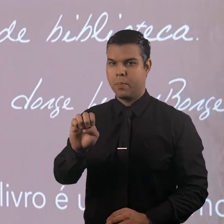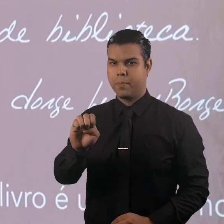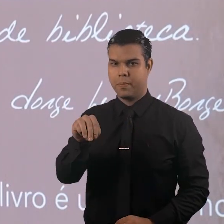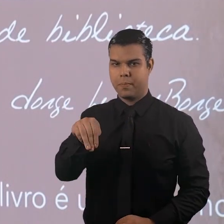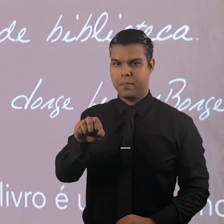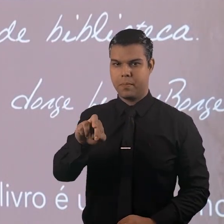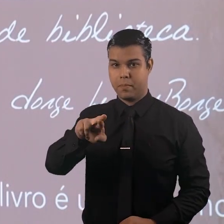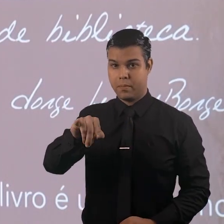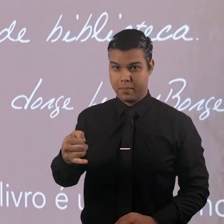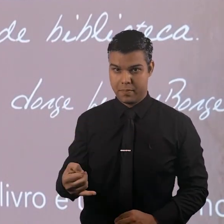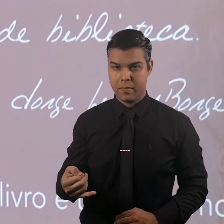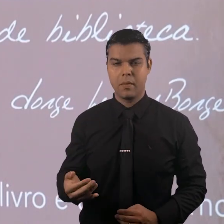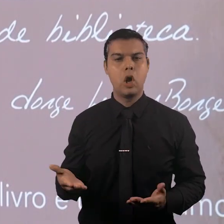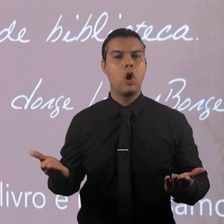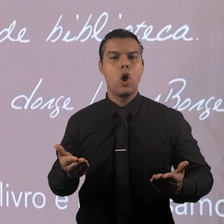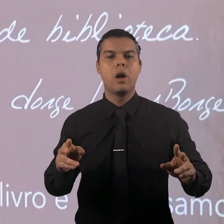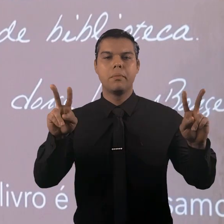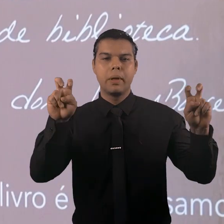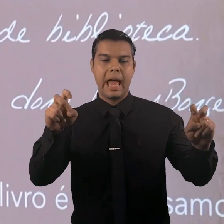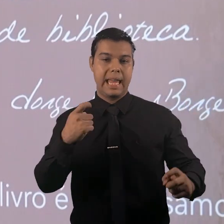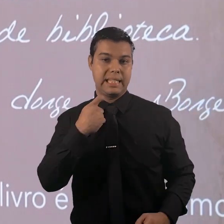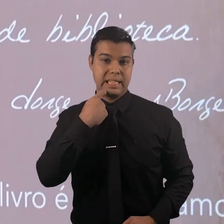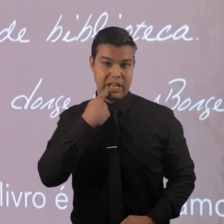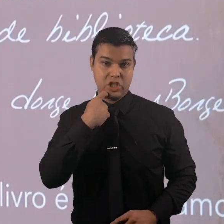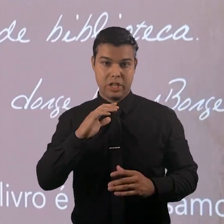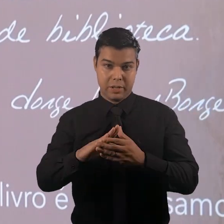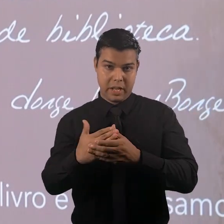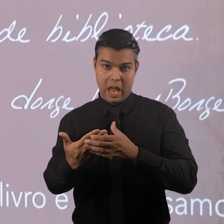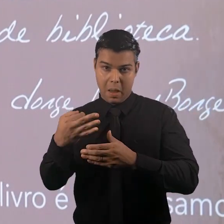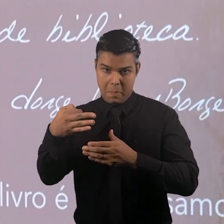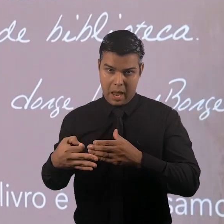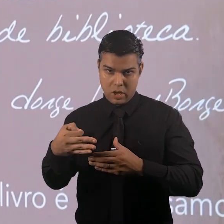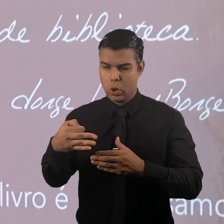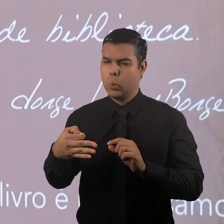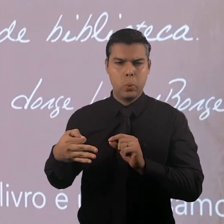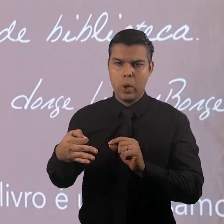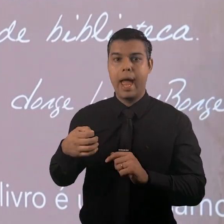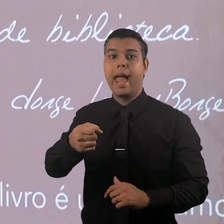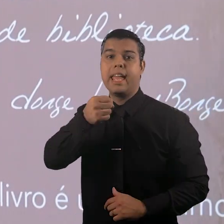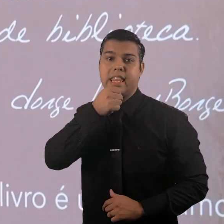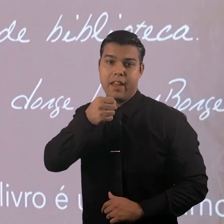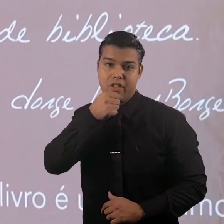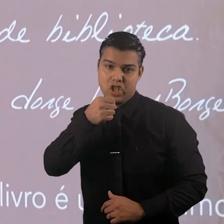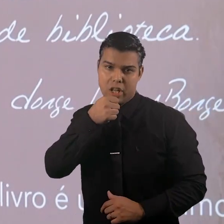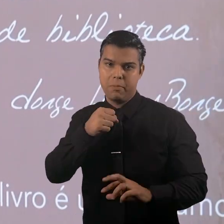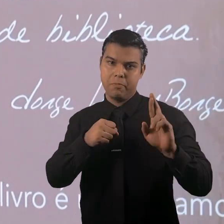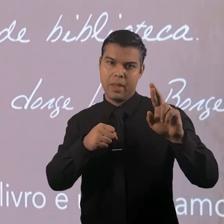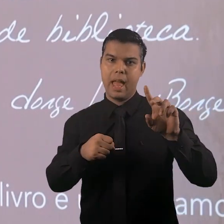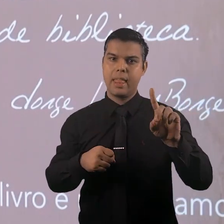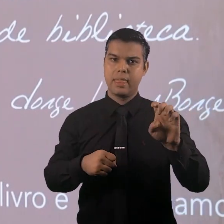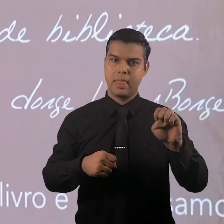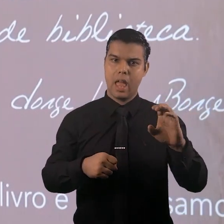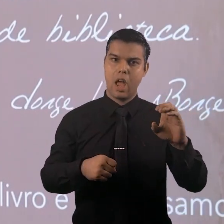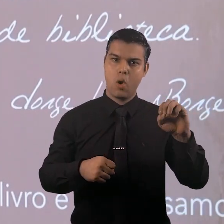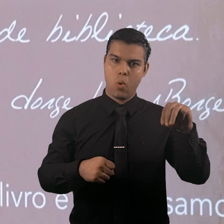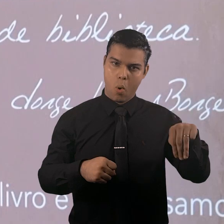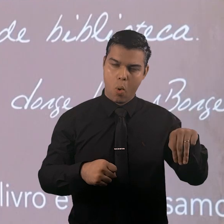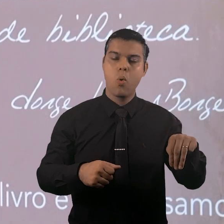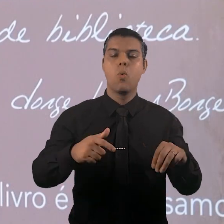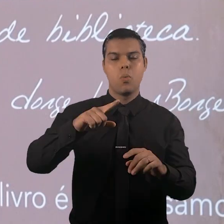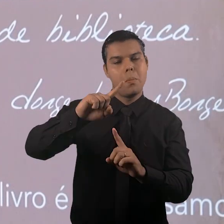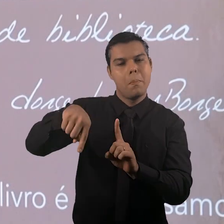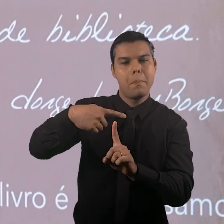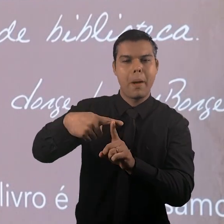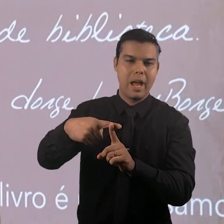a Emerge. Este é o Sextas na Emerge, uma série de entrevistas produzidas pelo DECOM com apoio da Biblioteca da